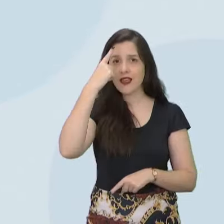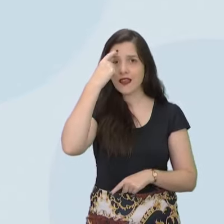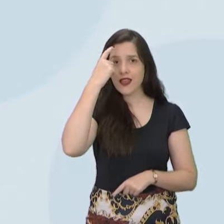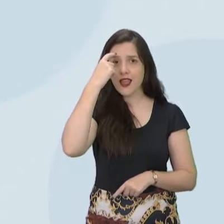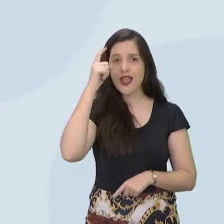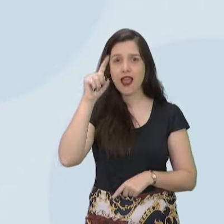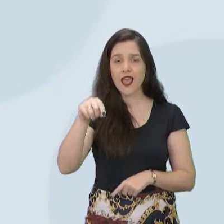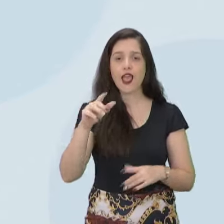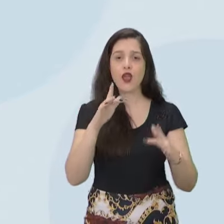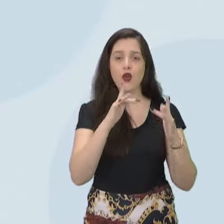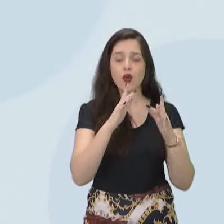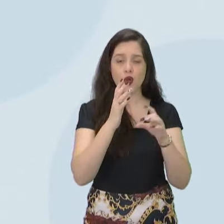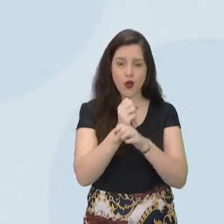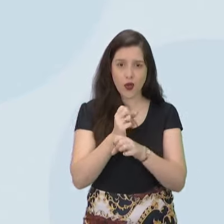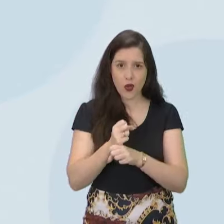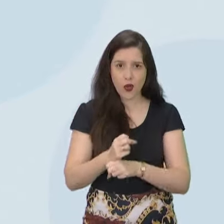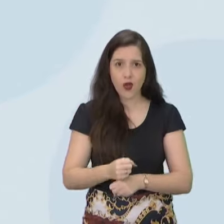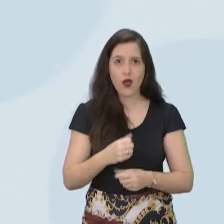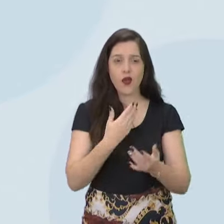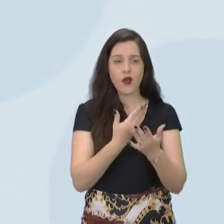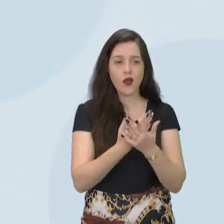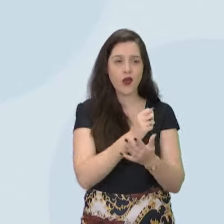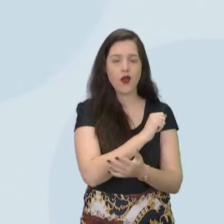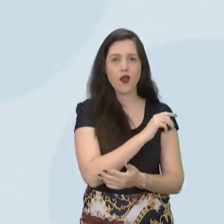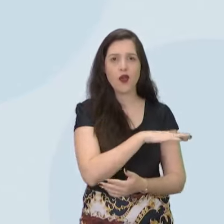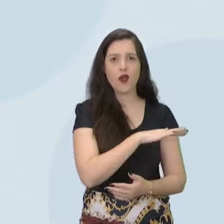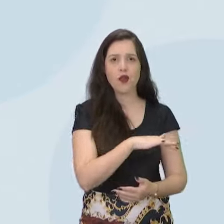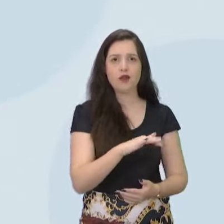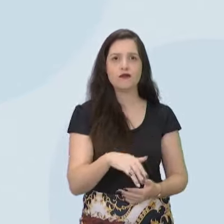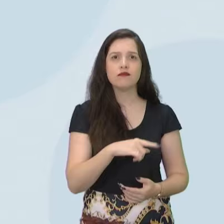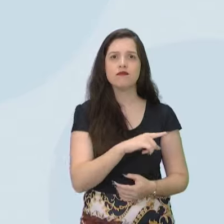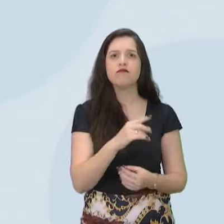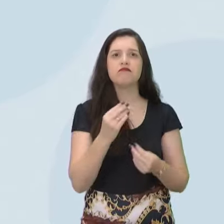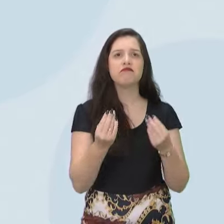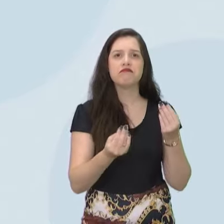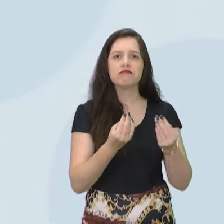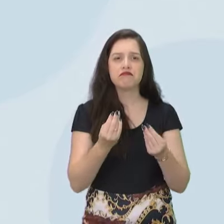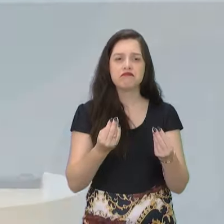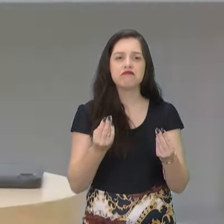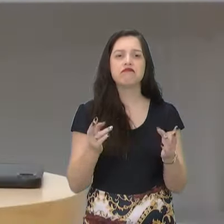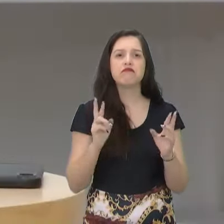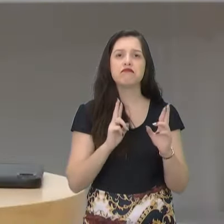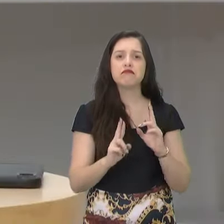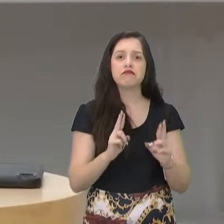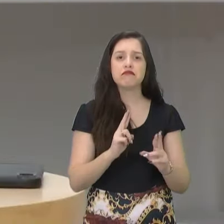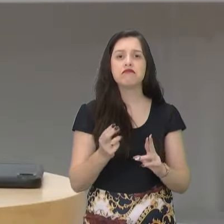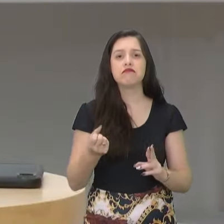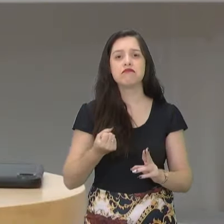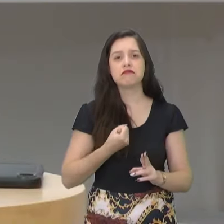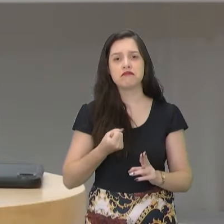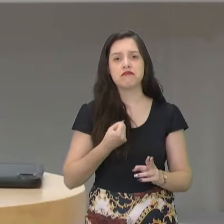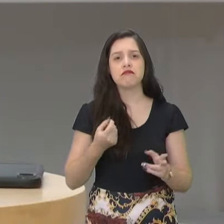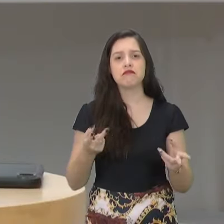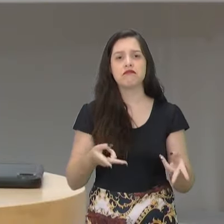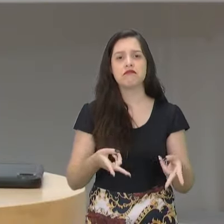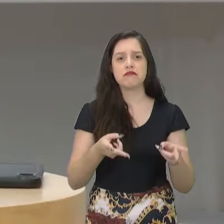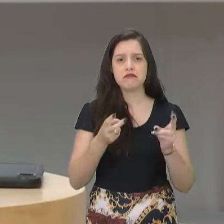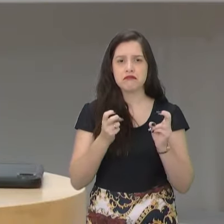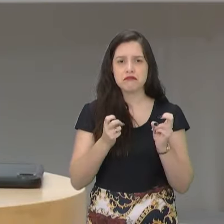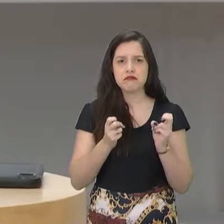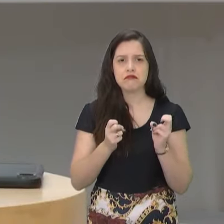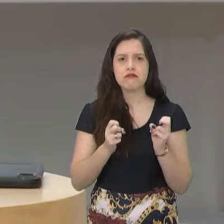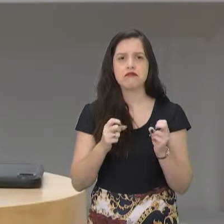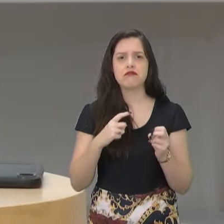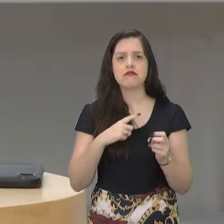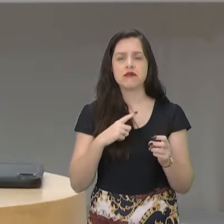essa sondagem para saber o que os estudantes, qual a percepção dos estudantes em relação aos números e perceber se eles